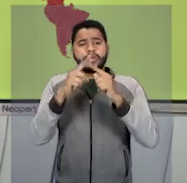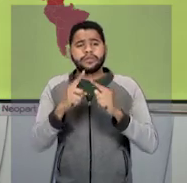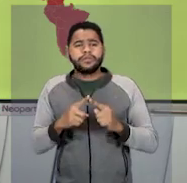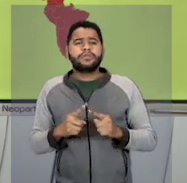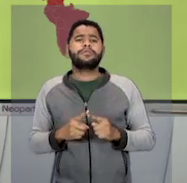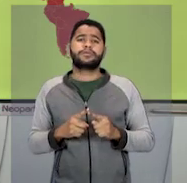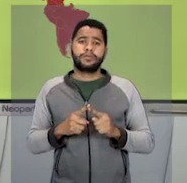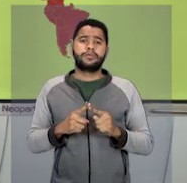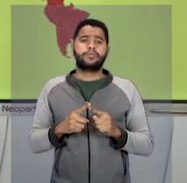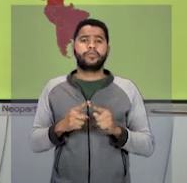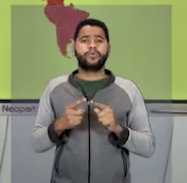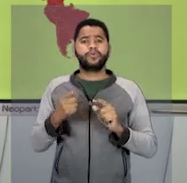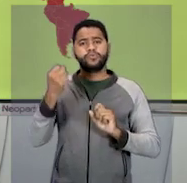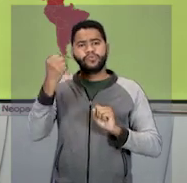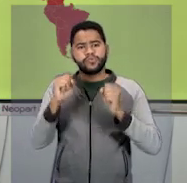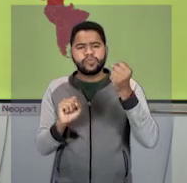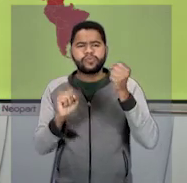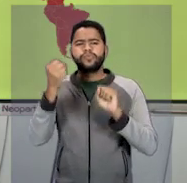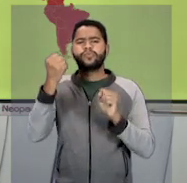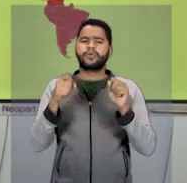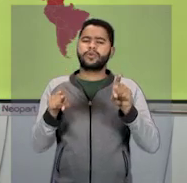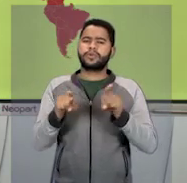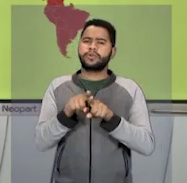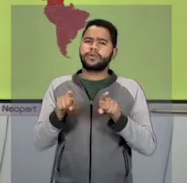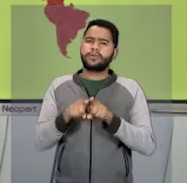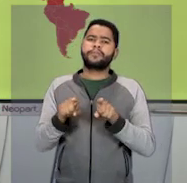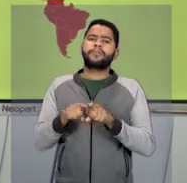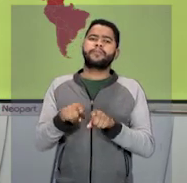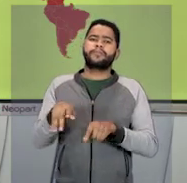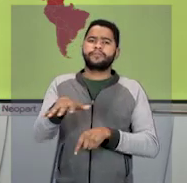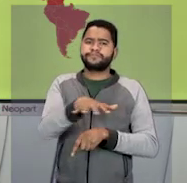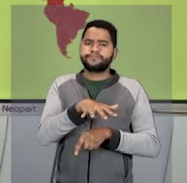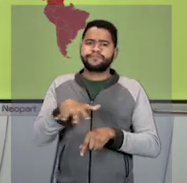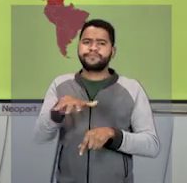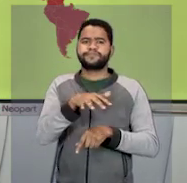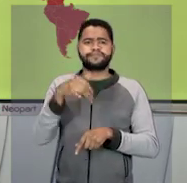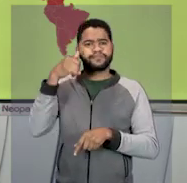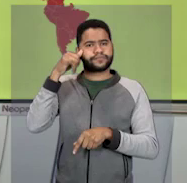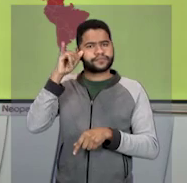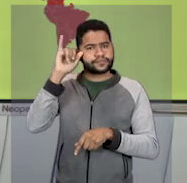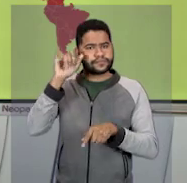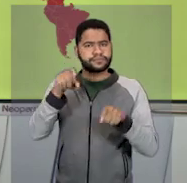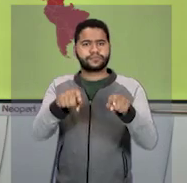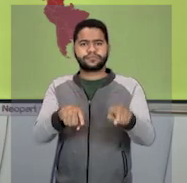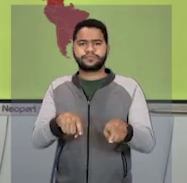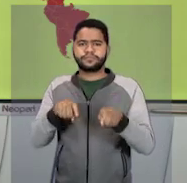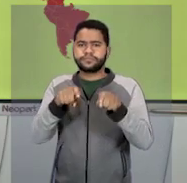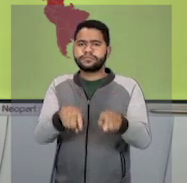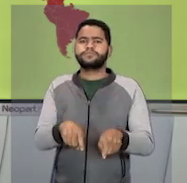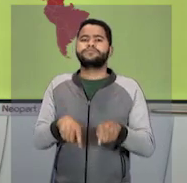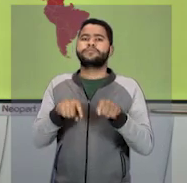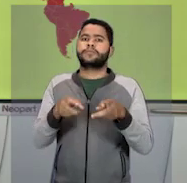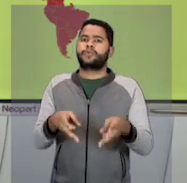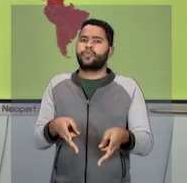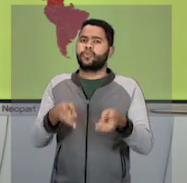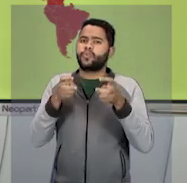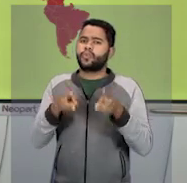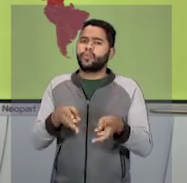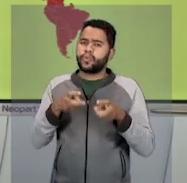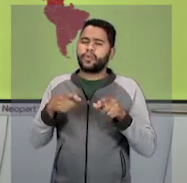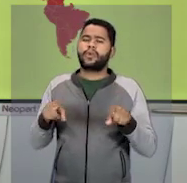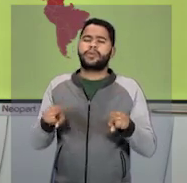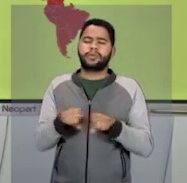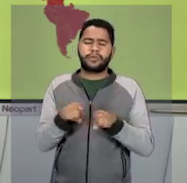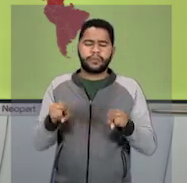industrialização também, ela acompanhou, né, o campo agropecuário, o campo do extrativismo também